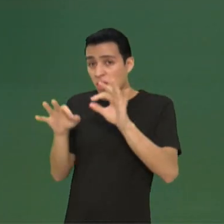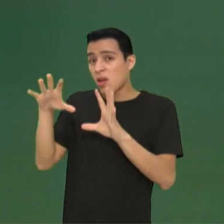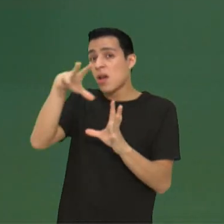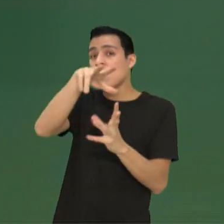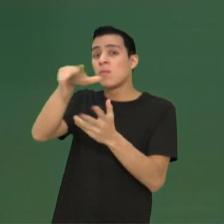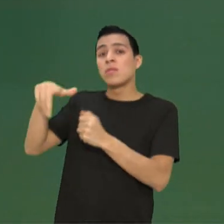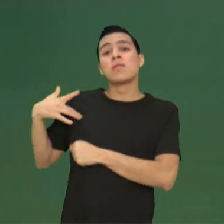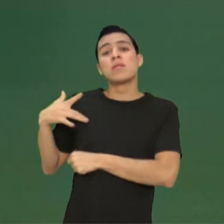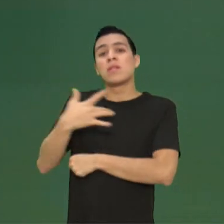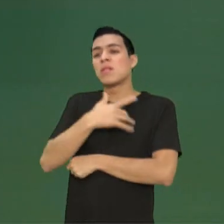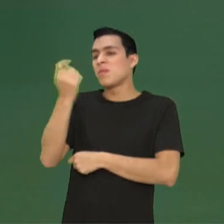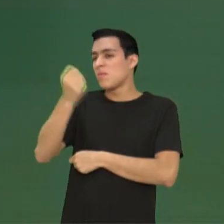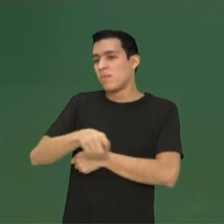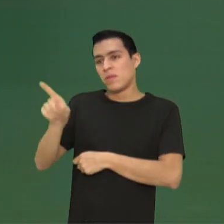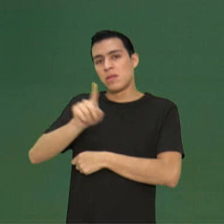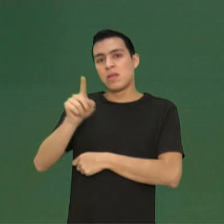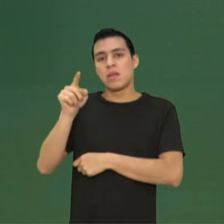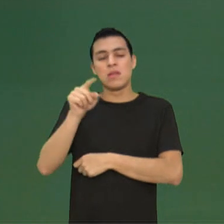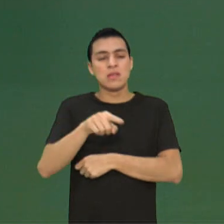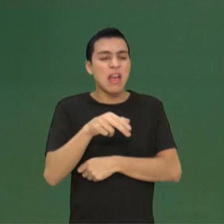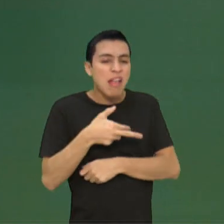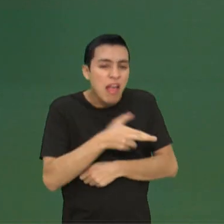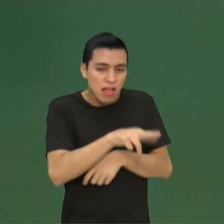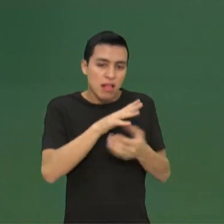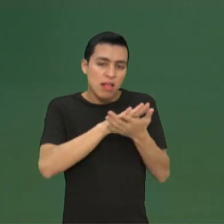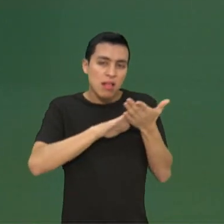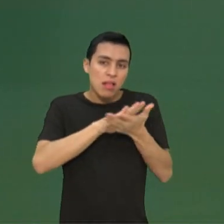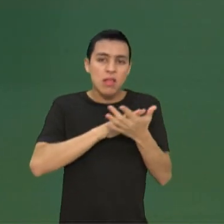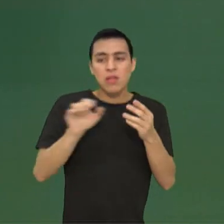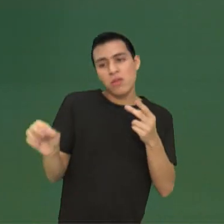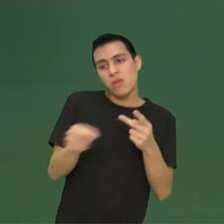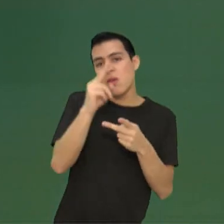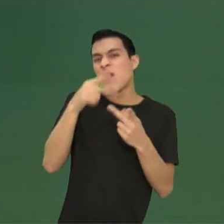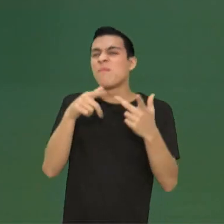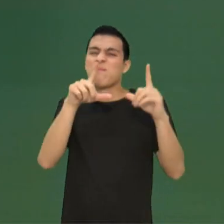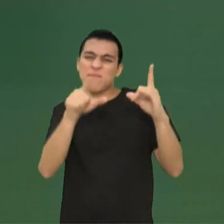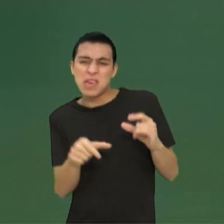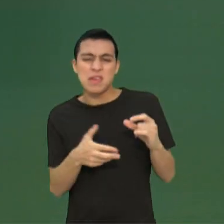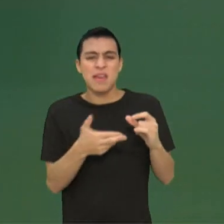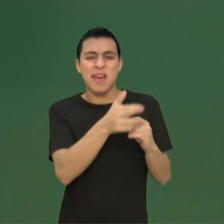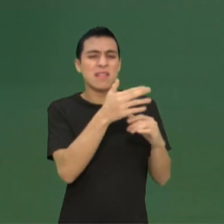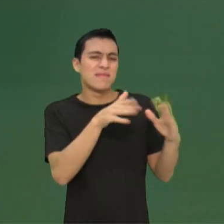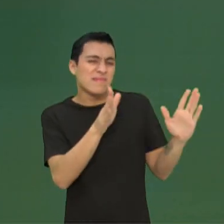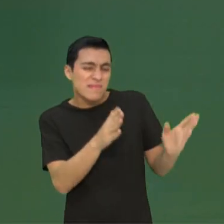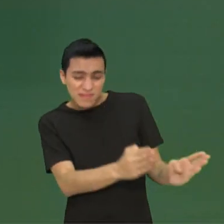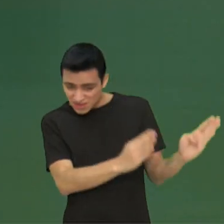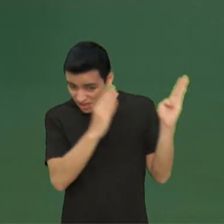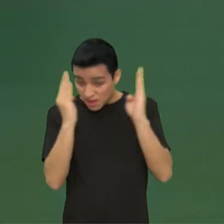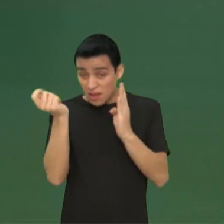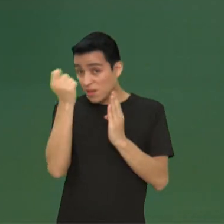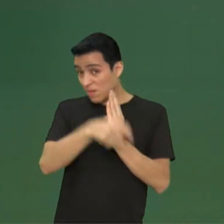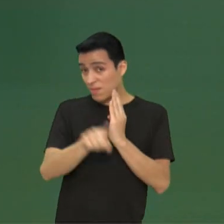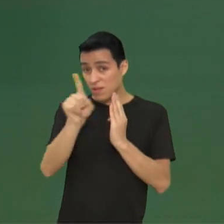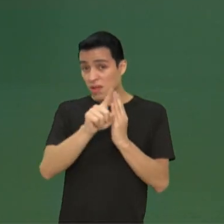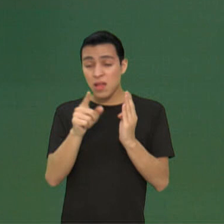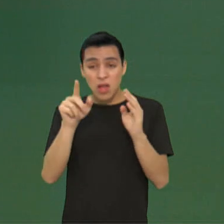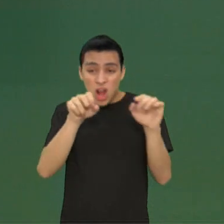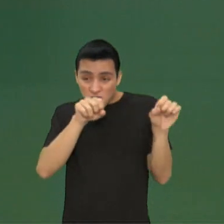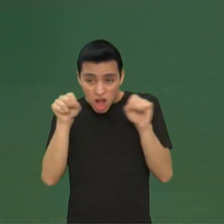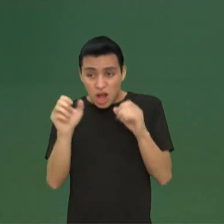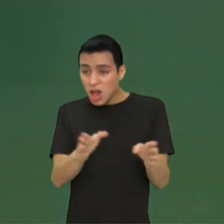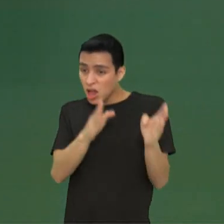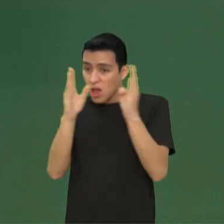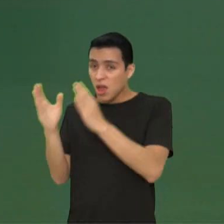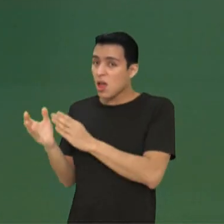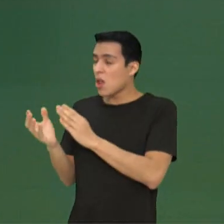Saúde para não precisar fazer testes em camundongos, ou fazer menos testes em camundongos, não precisar fazer a parte dos coelhos e não